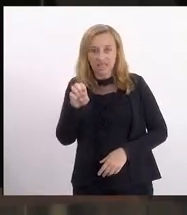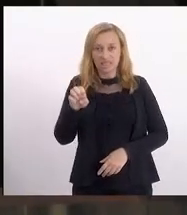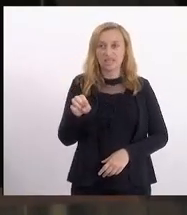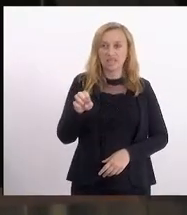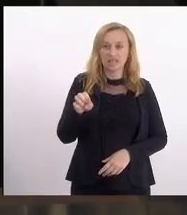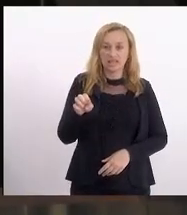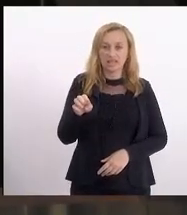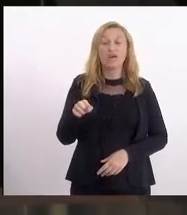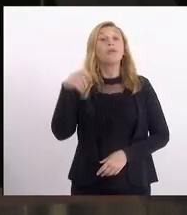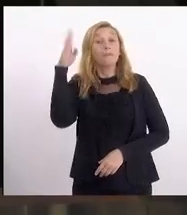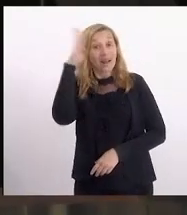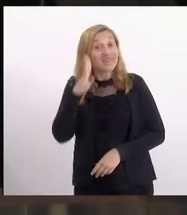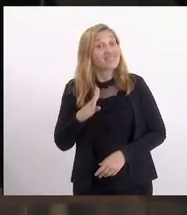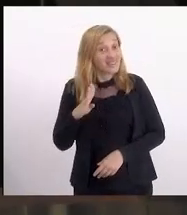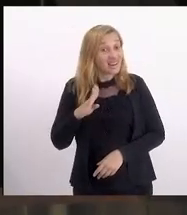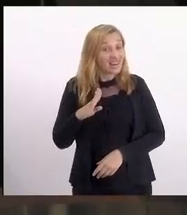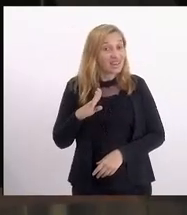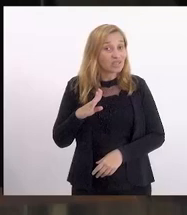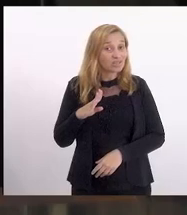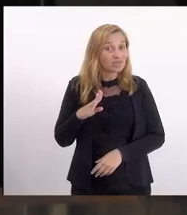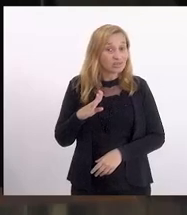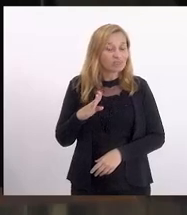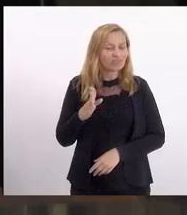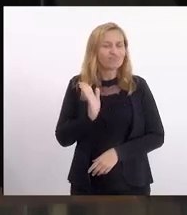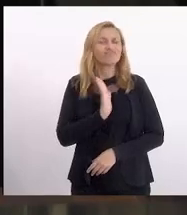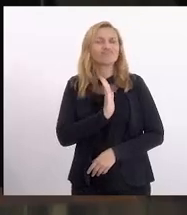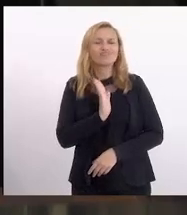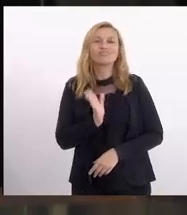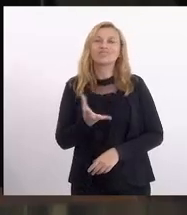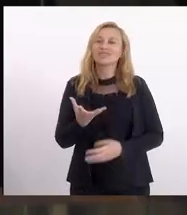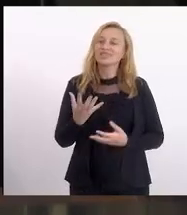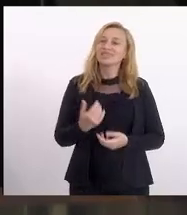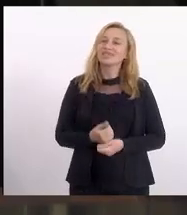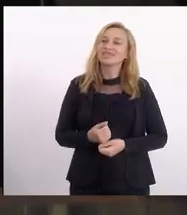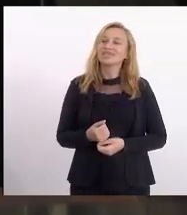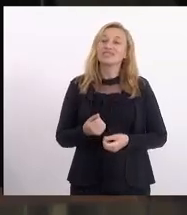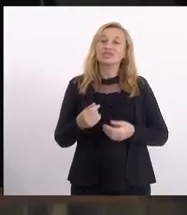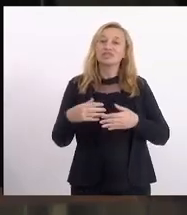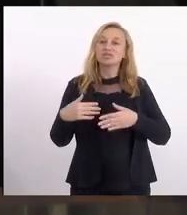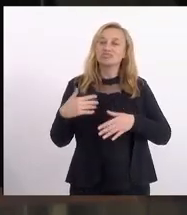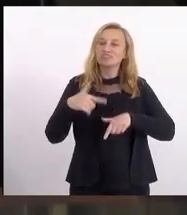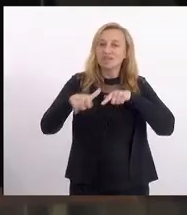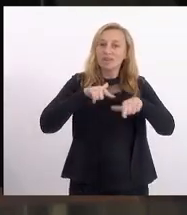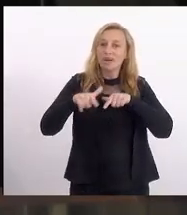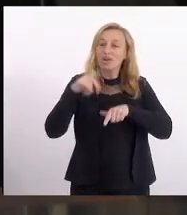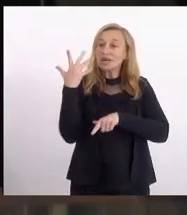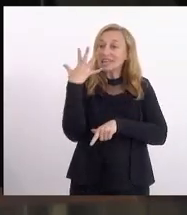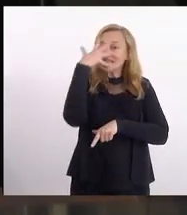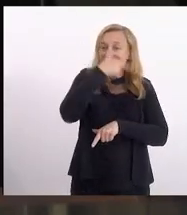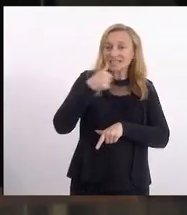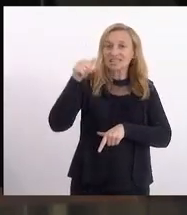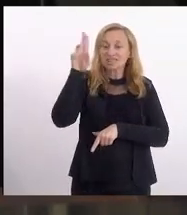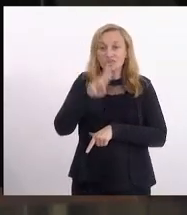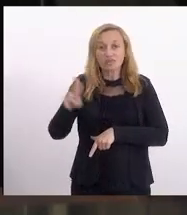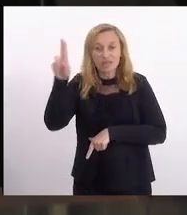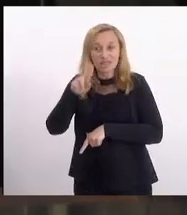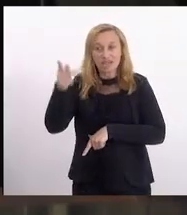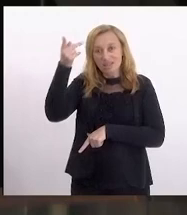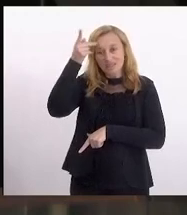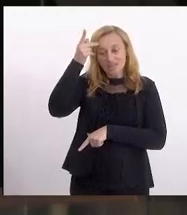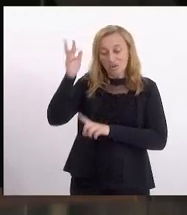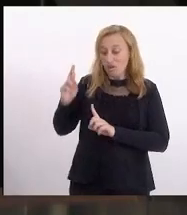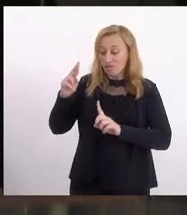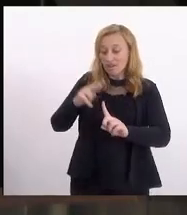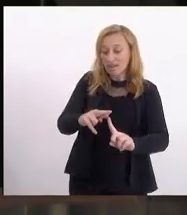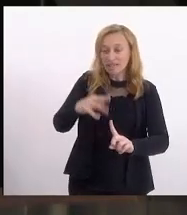de nascimento, brasileiro, naturalizado de coração por adoção, que fez uma carreira linda na Universidade de São Paulo e se tornou a grande